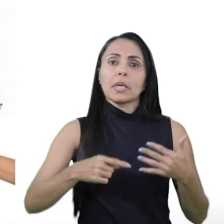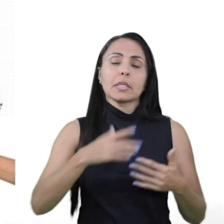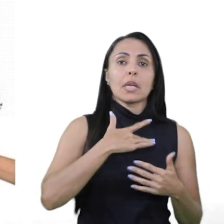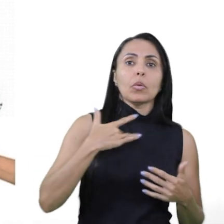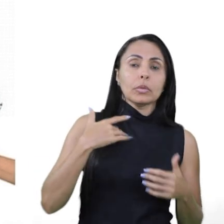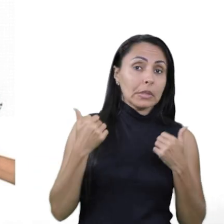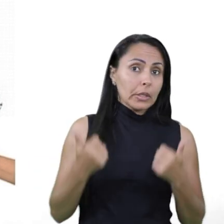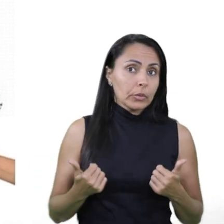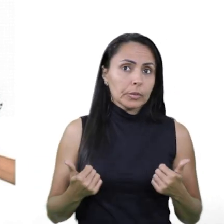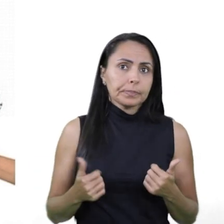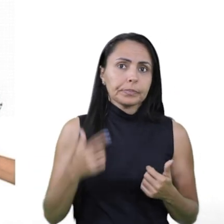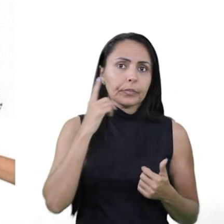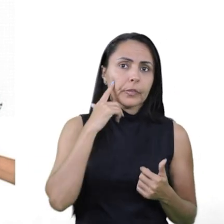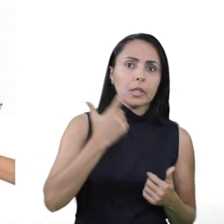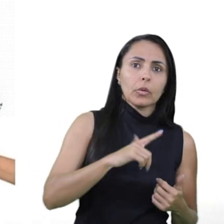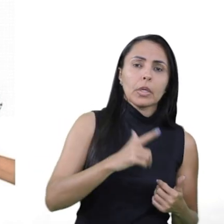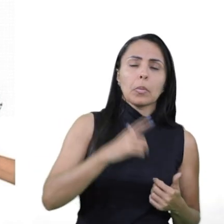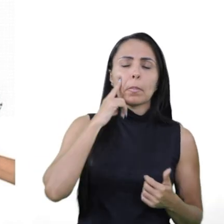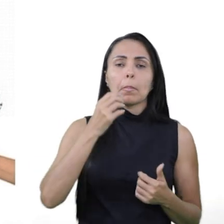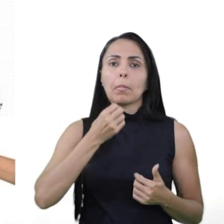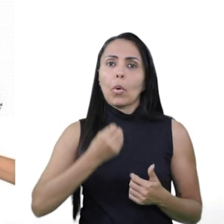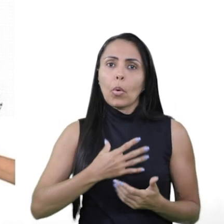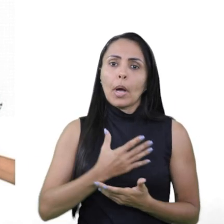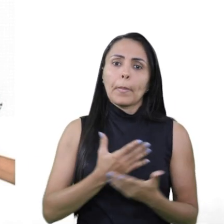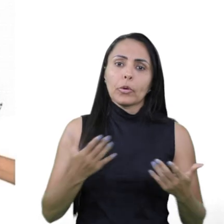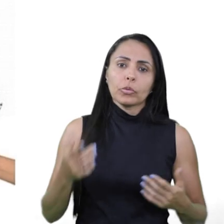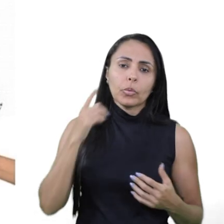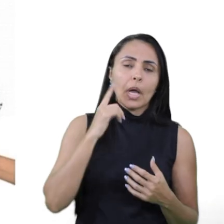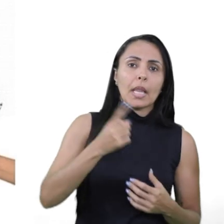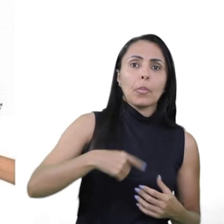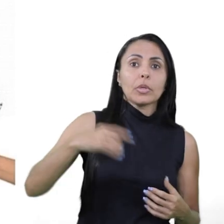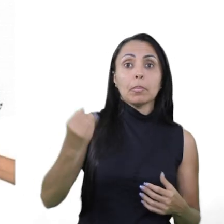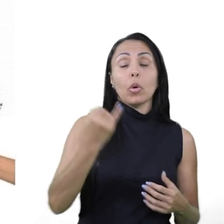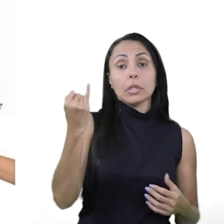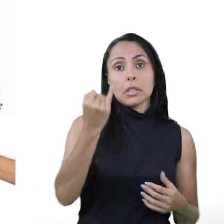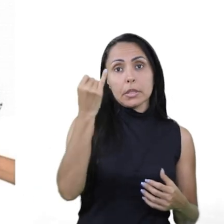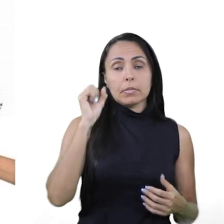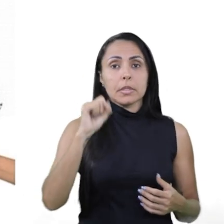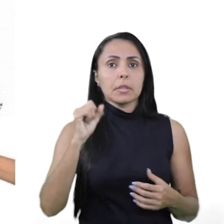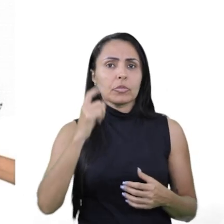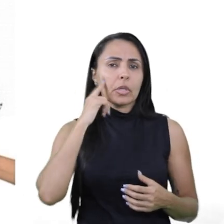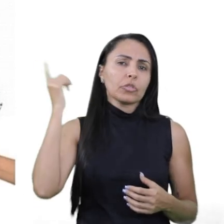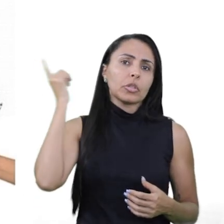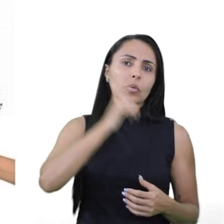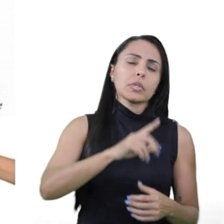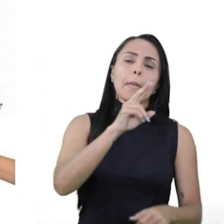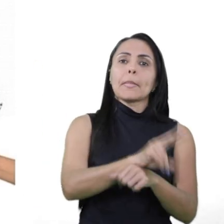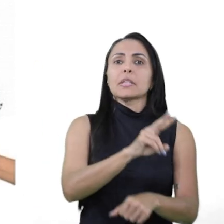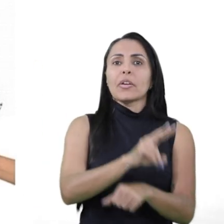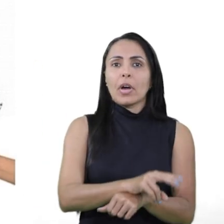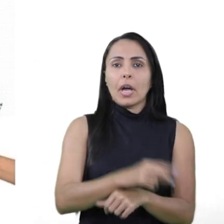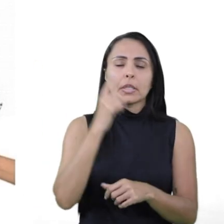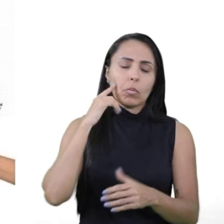saúde, tá certo? E manter uma boa postura ela é muito importante para que a gente consiga preservar. Ao